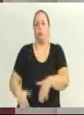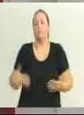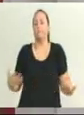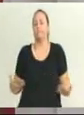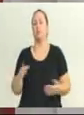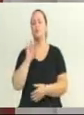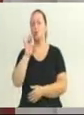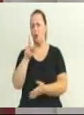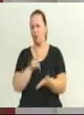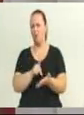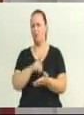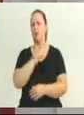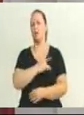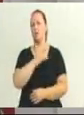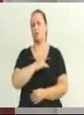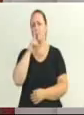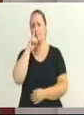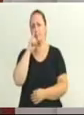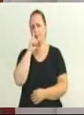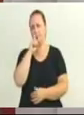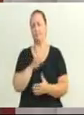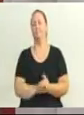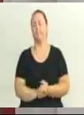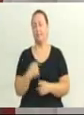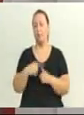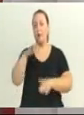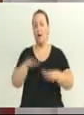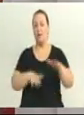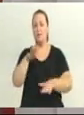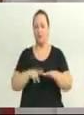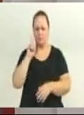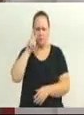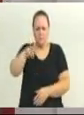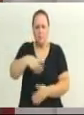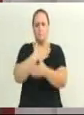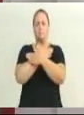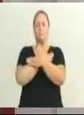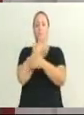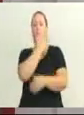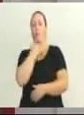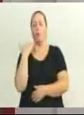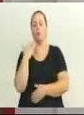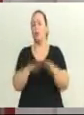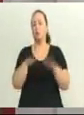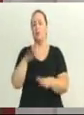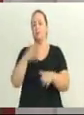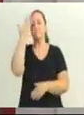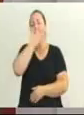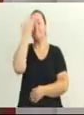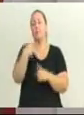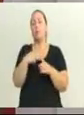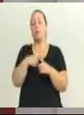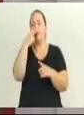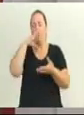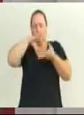que muitas vezes não vão conseguir ver o filho dentro do caixão. Então ele disse pra mim, esse é mais um, não demora muito, nós estamos juntando ele, de pá por aí.